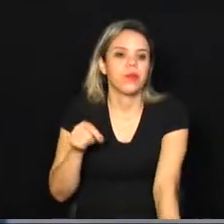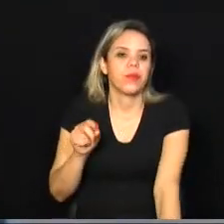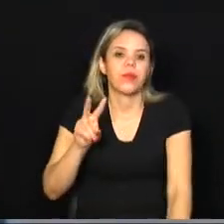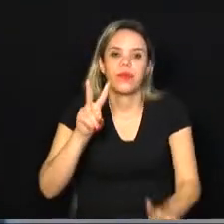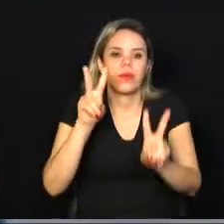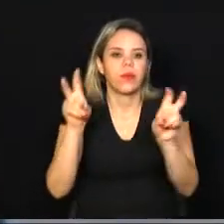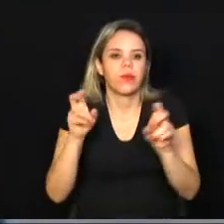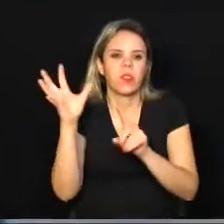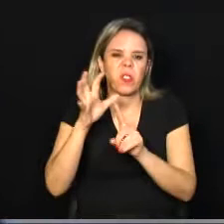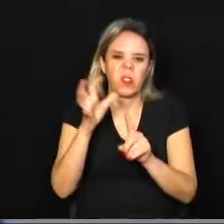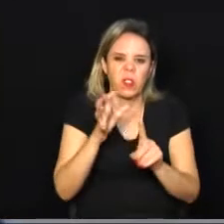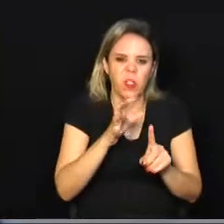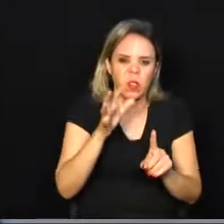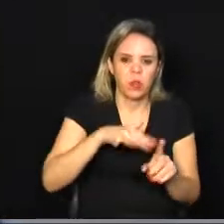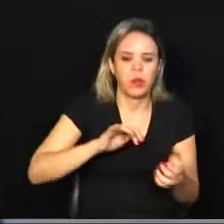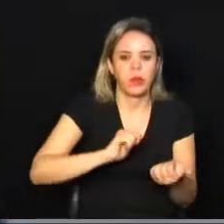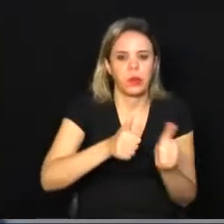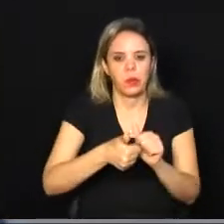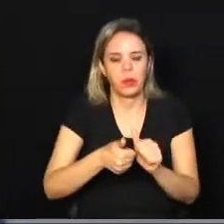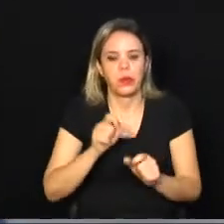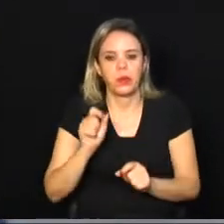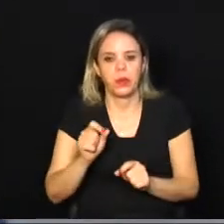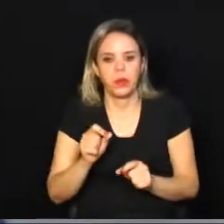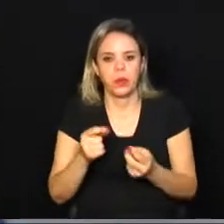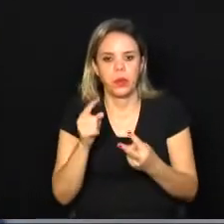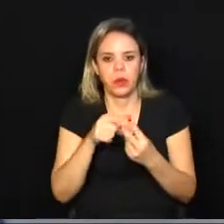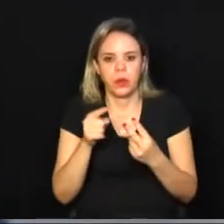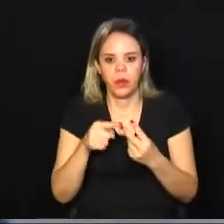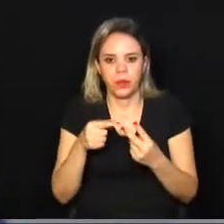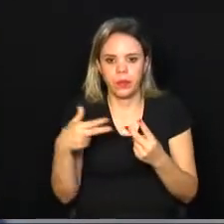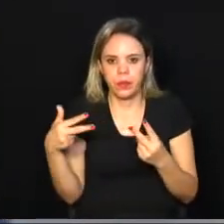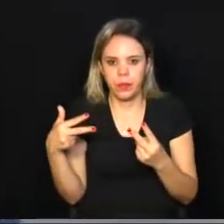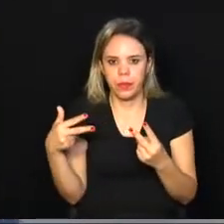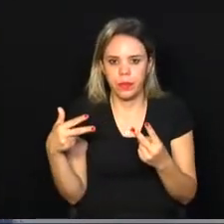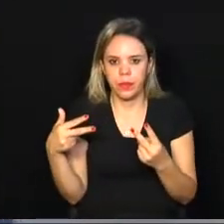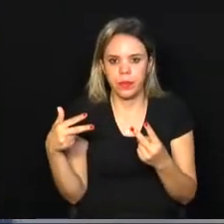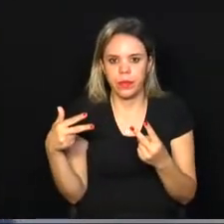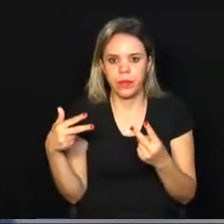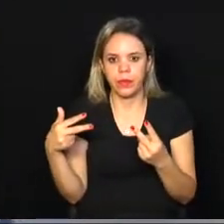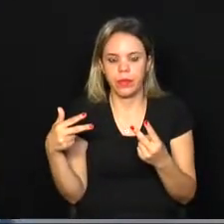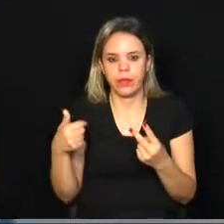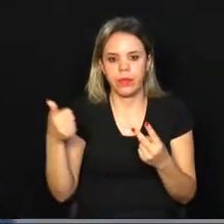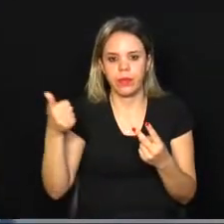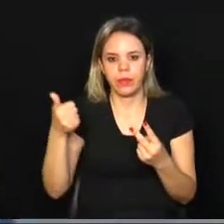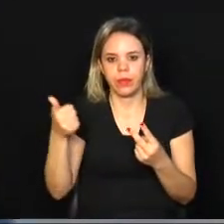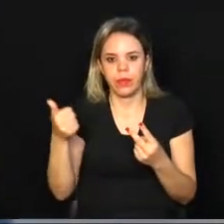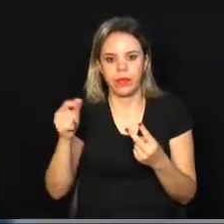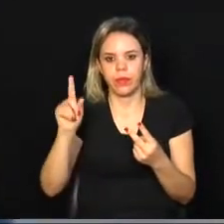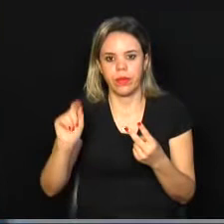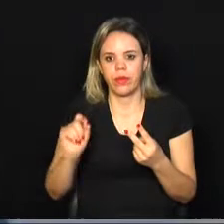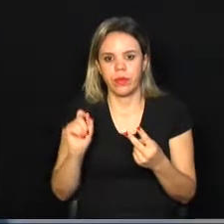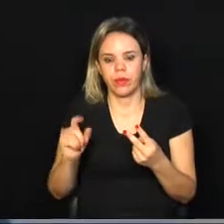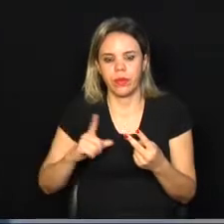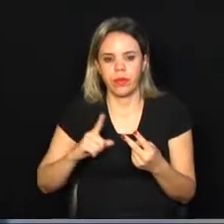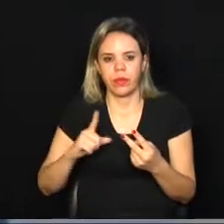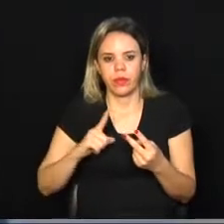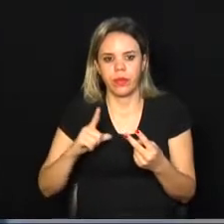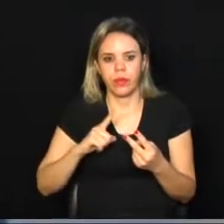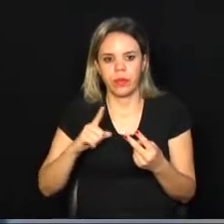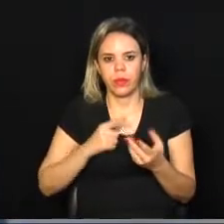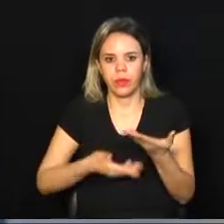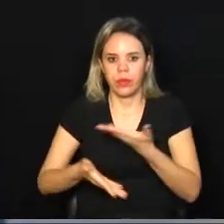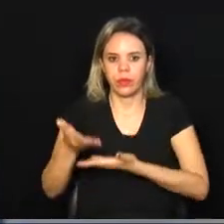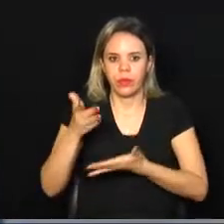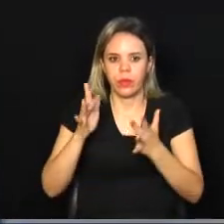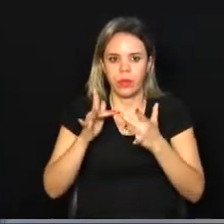de pressão no cenário esportivo são duas coisas. A primeira é que existe uma